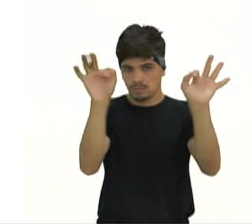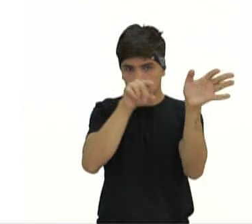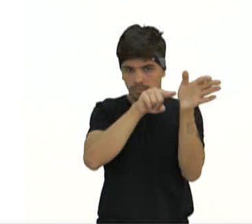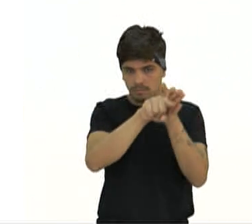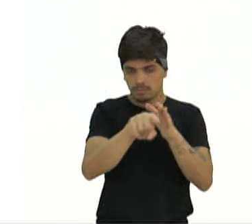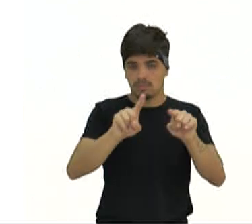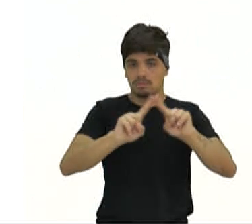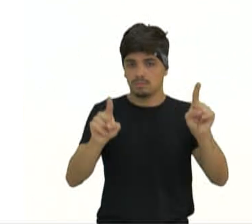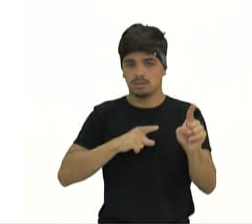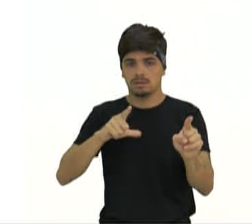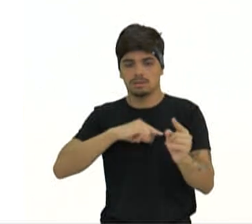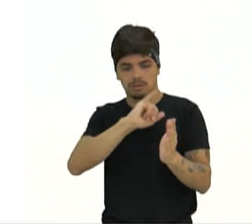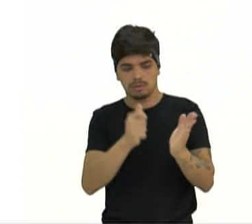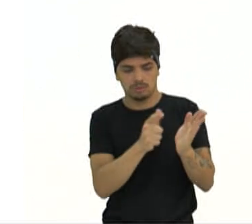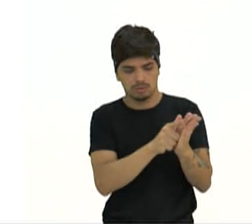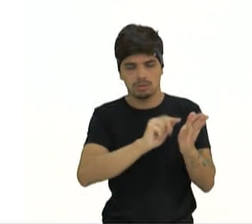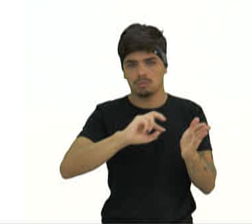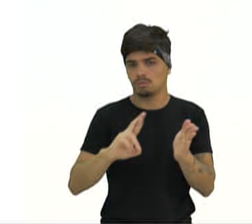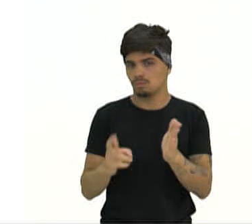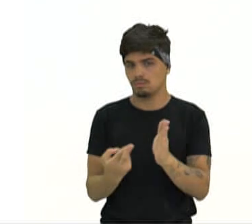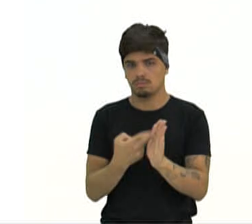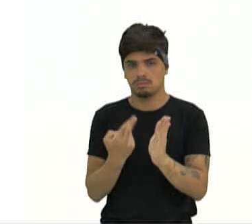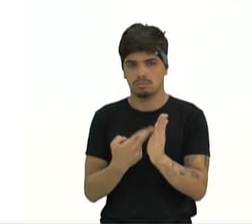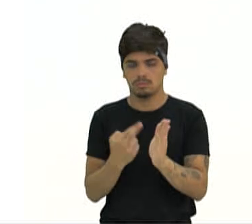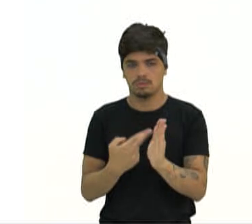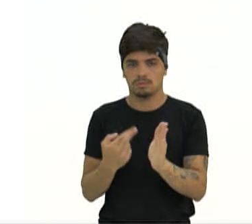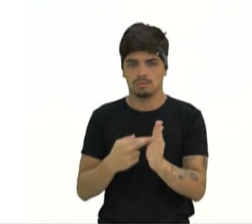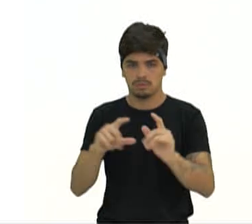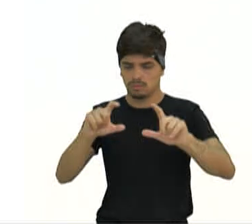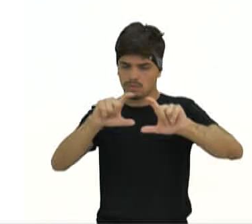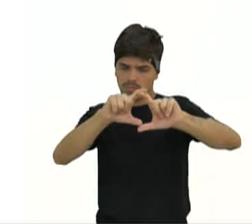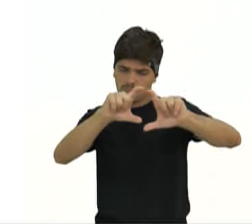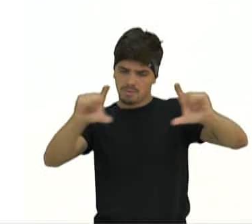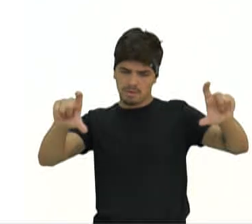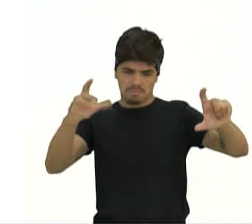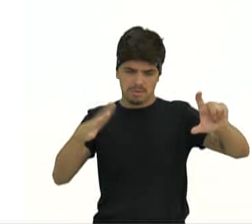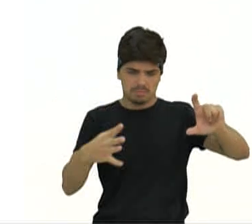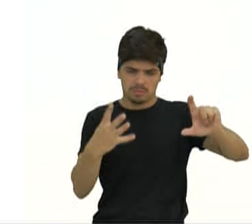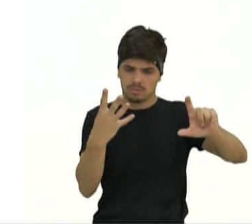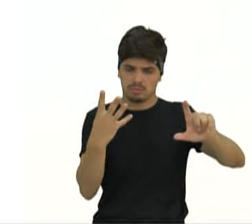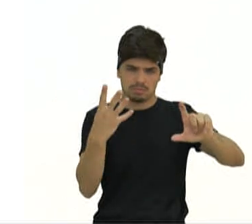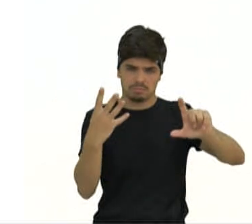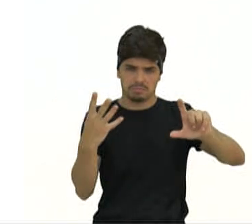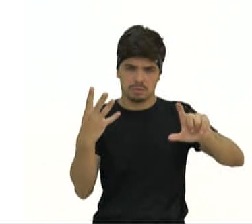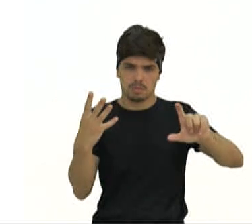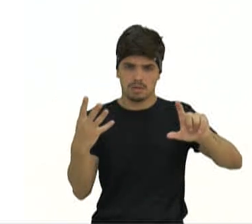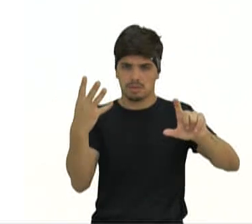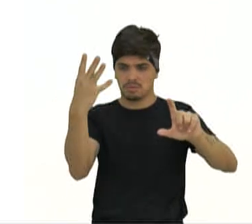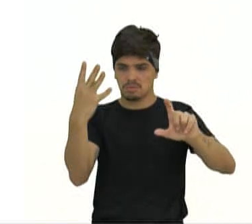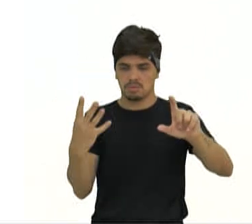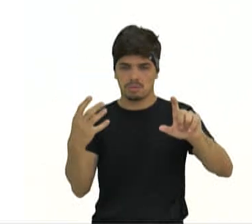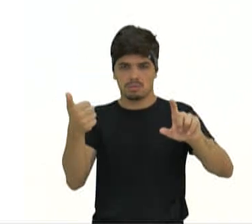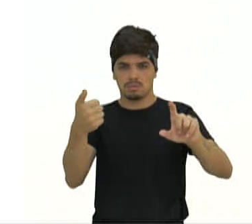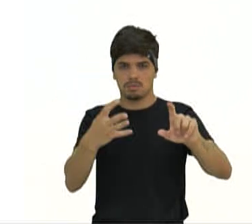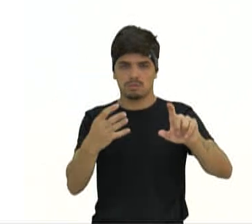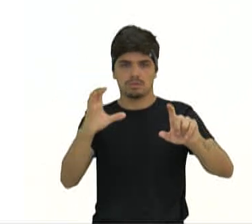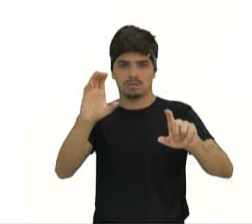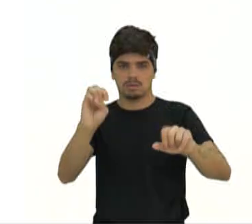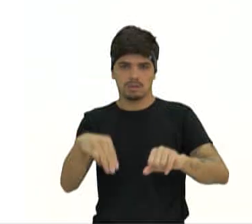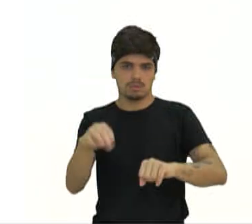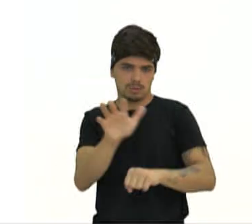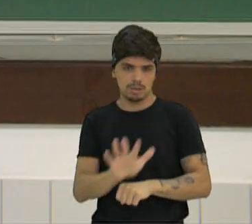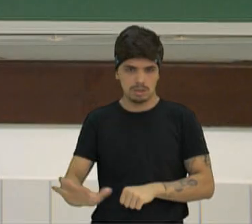circula em jornais ou revistas uma só faixa horizontal e mais ou menos 14 por 4cm em geral